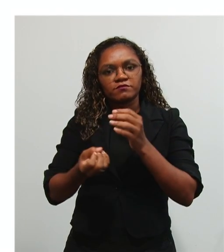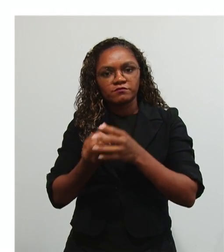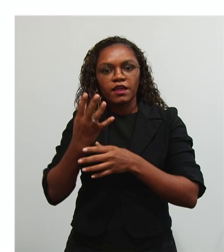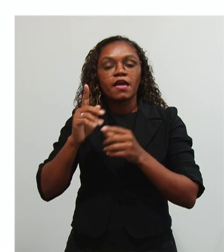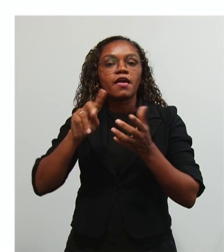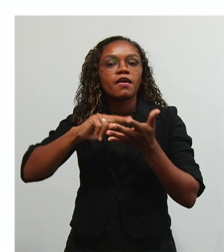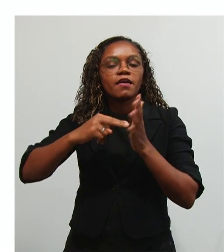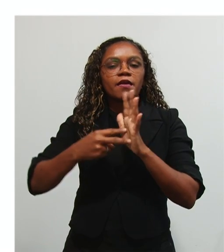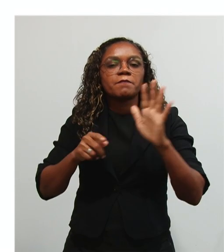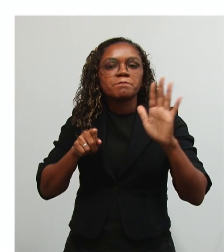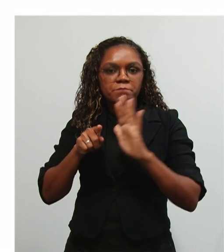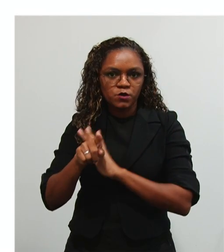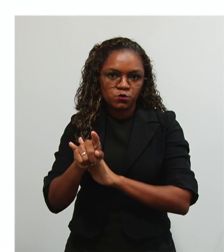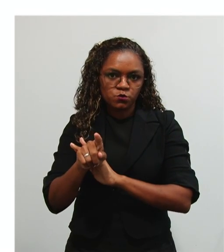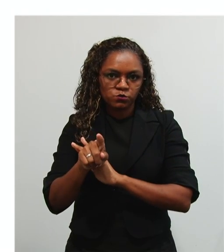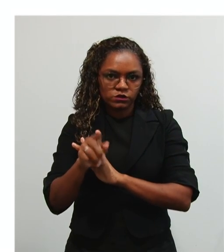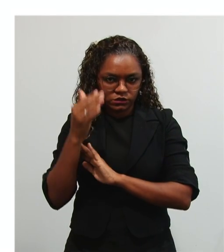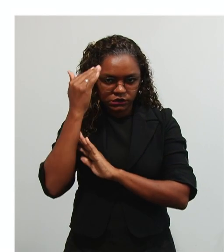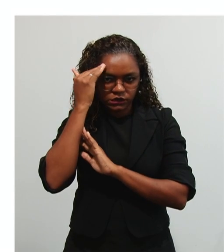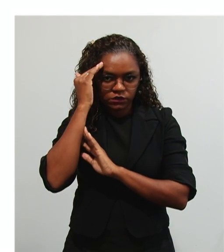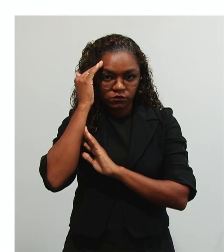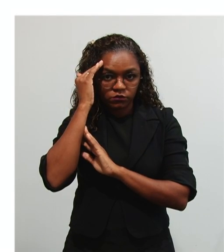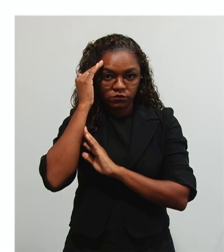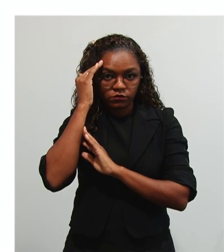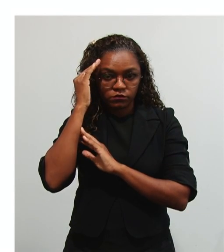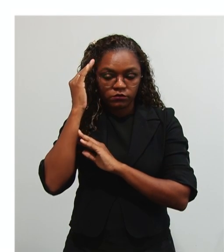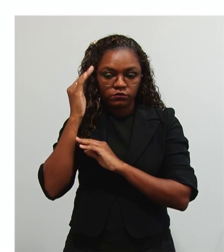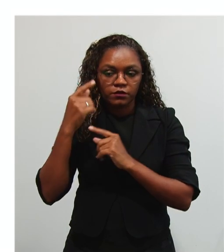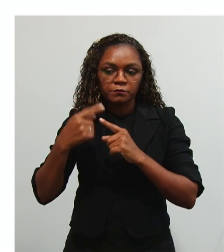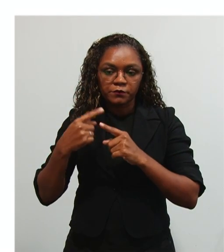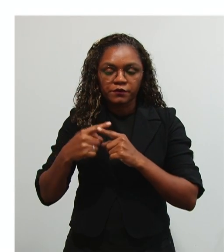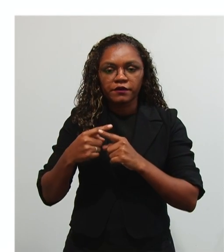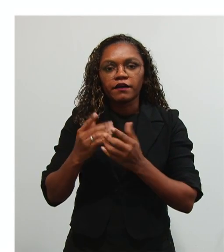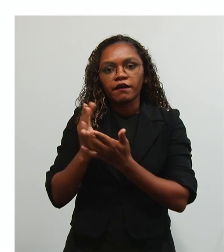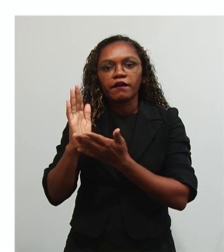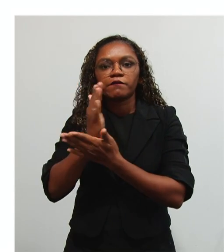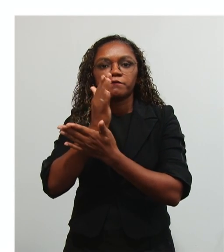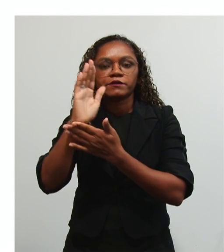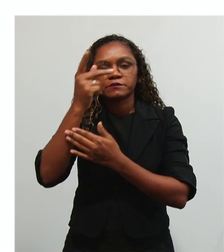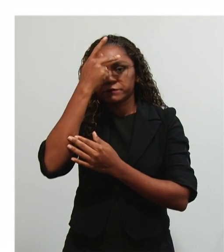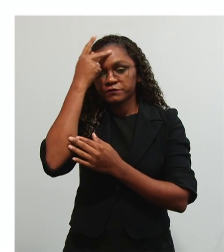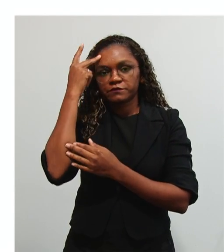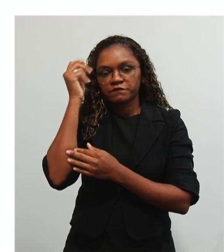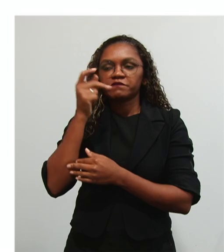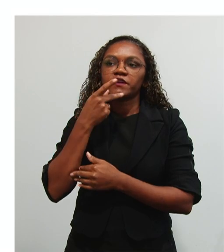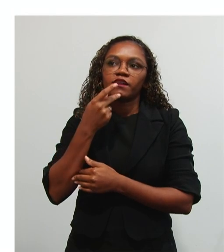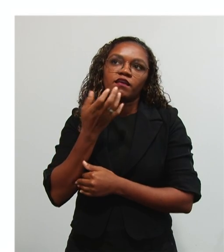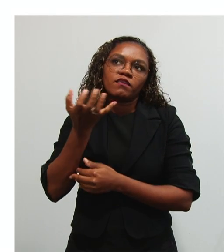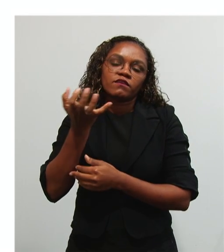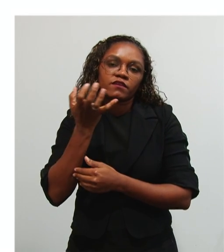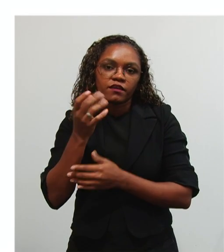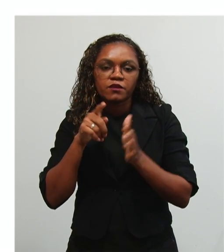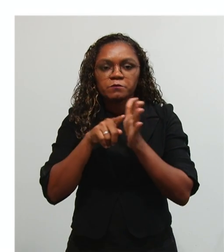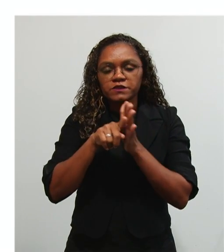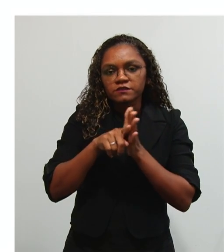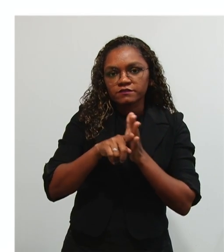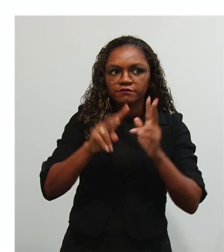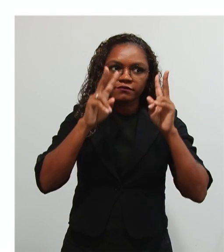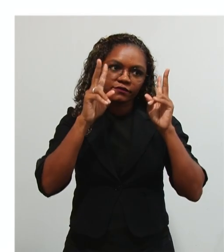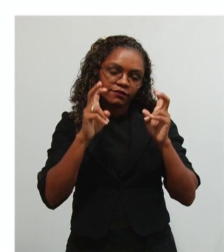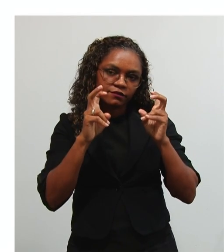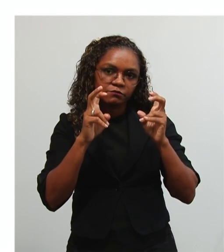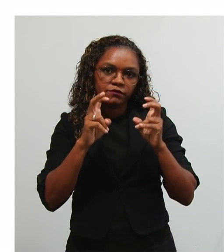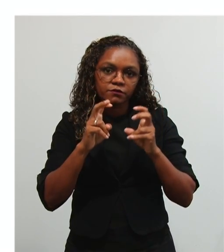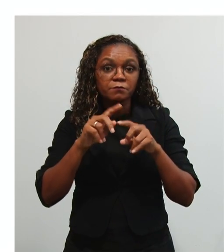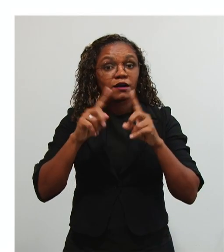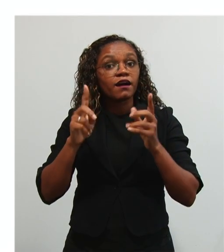pergunta. Tá? Então, grande parte das pessoas acabam dizendo assim, eu quero pesquisar sobre tal coisa. Elas pegam, na